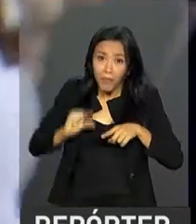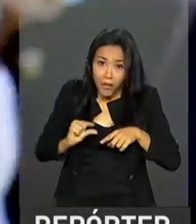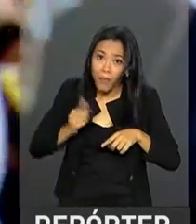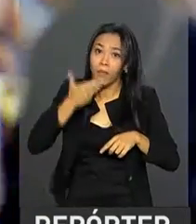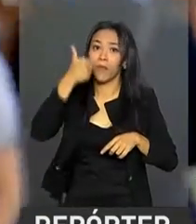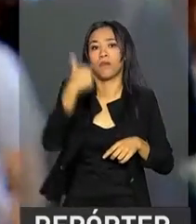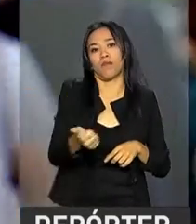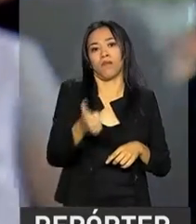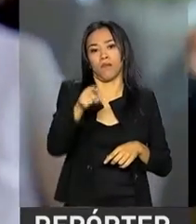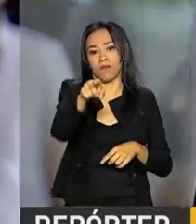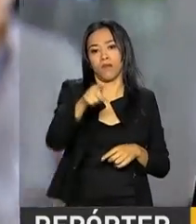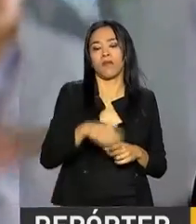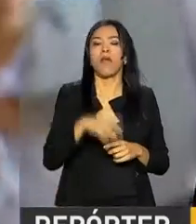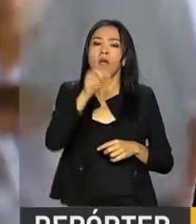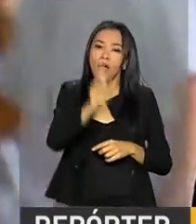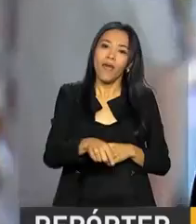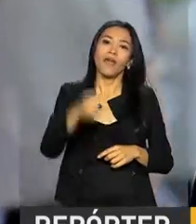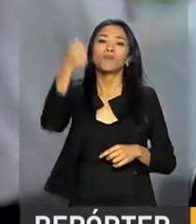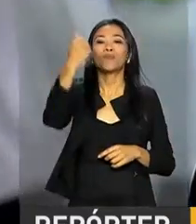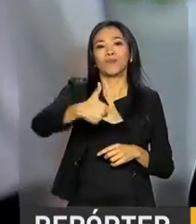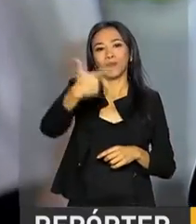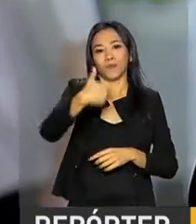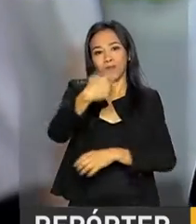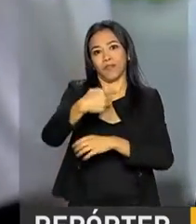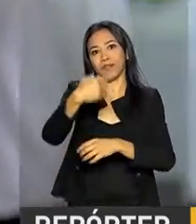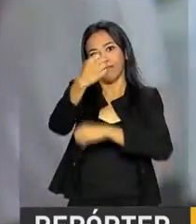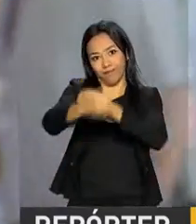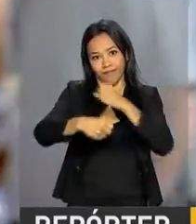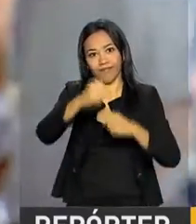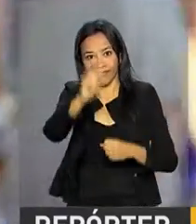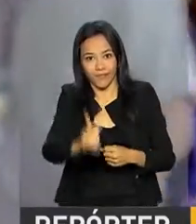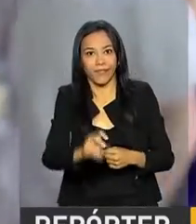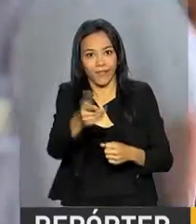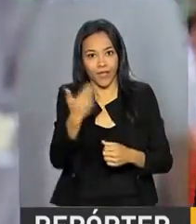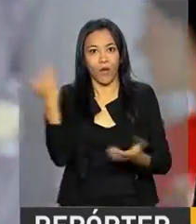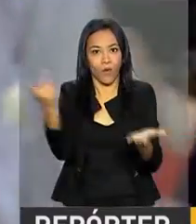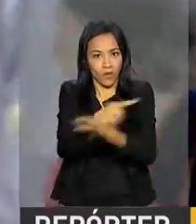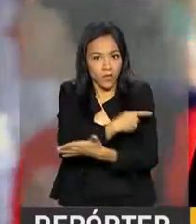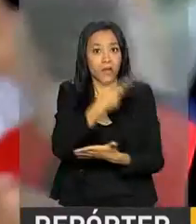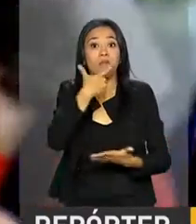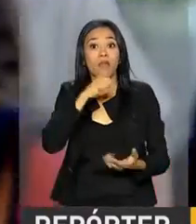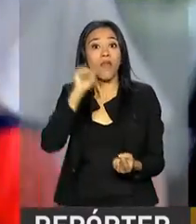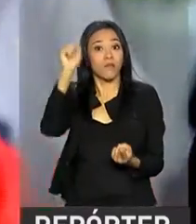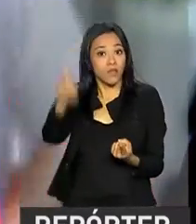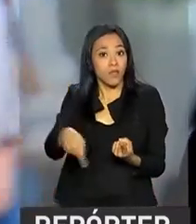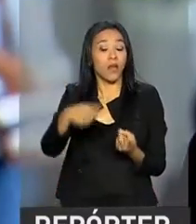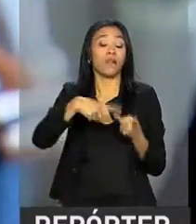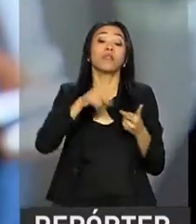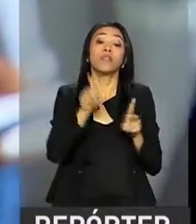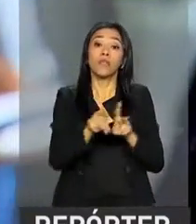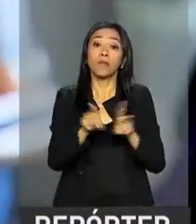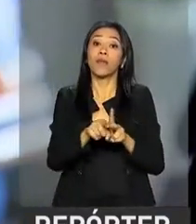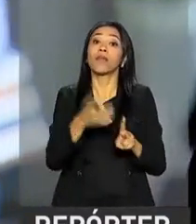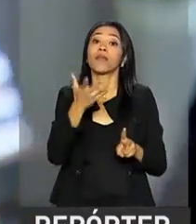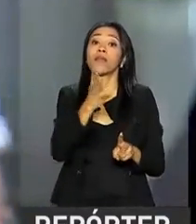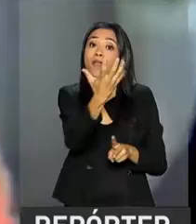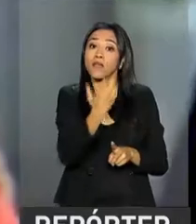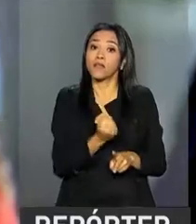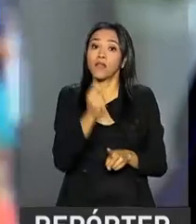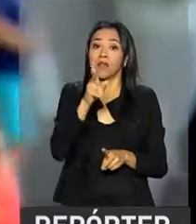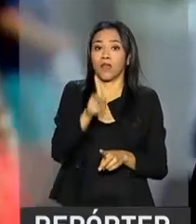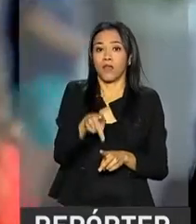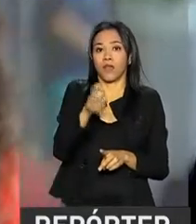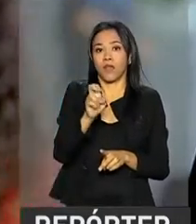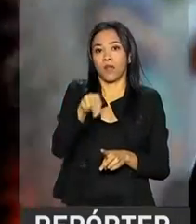redução do ano nas taxas do consignado para servidores públicos aposentados e pensionistas do inss a